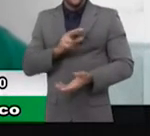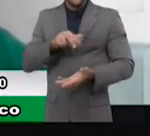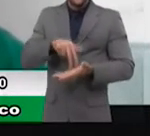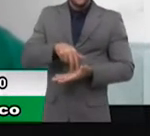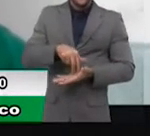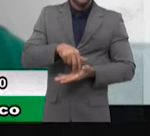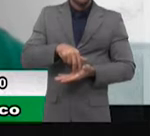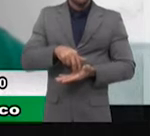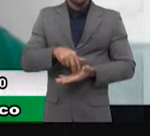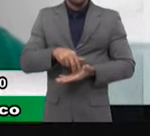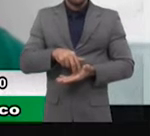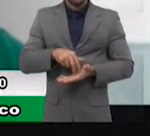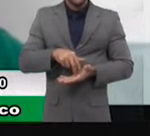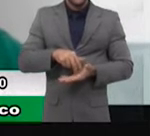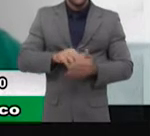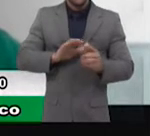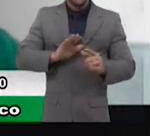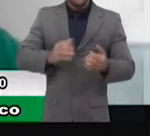contribuir com a